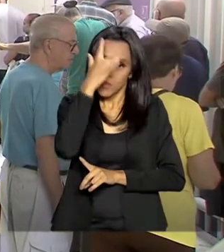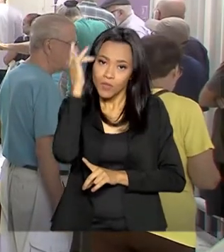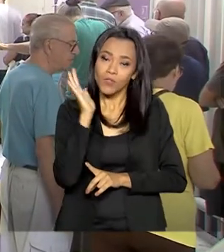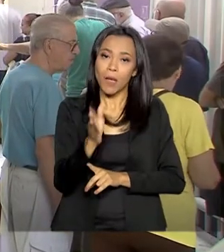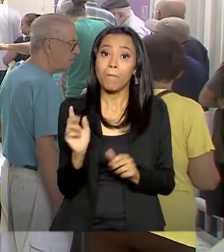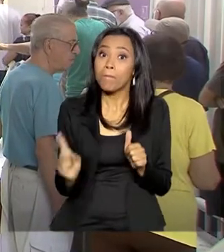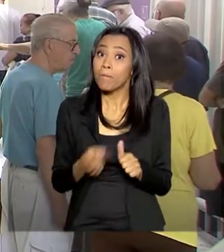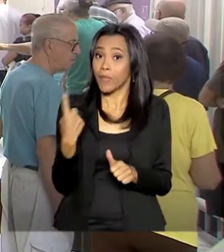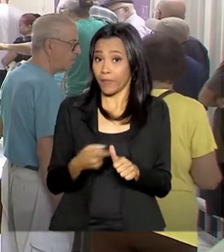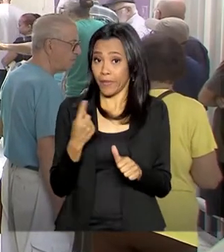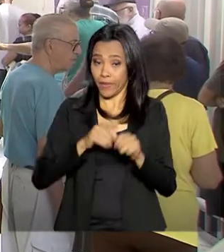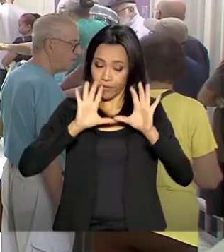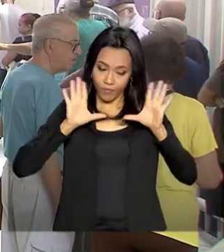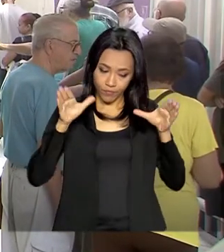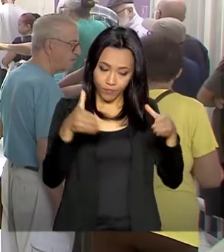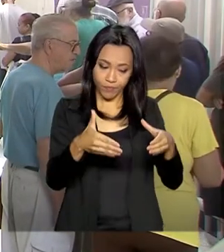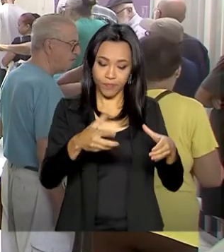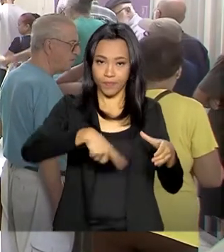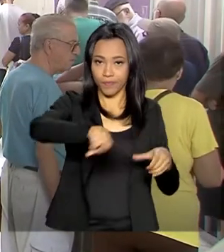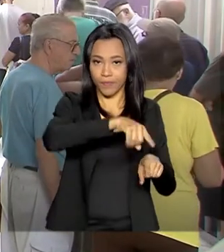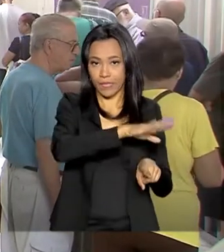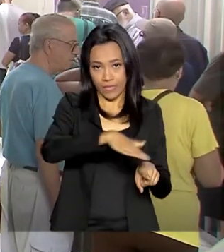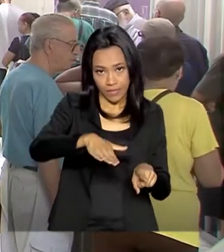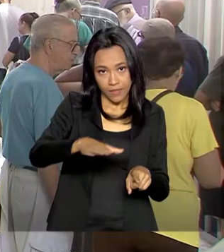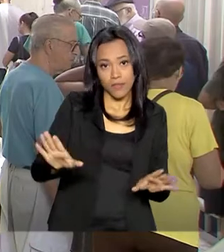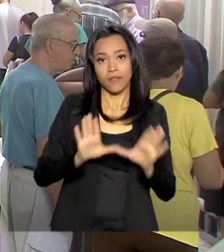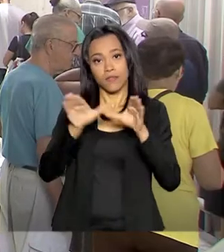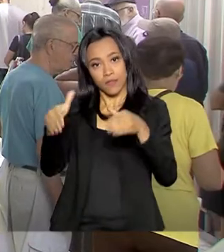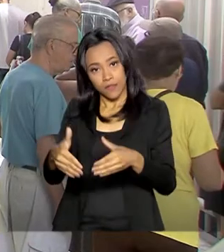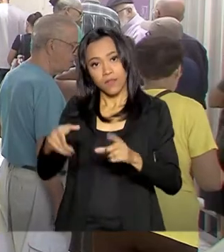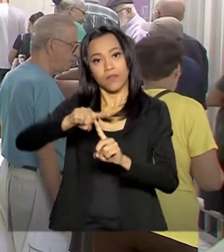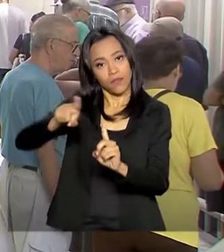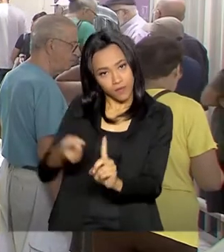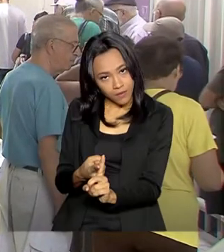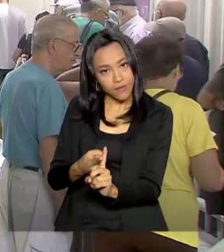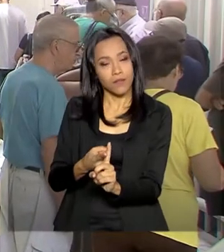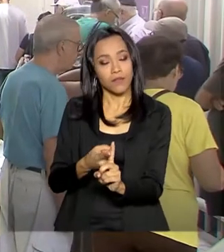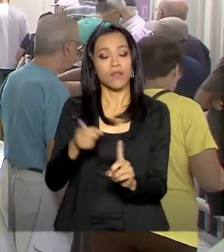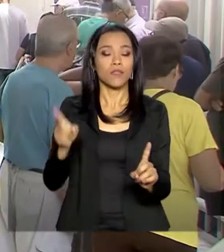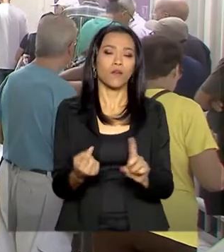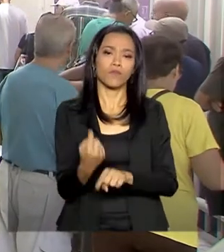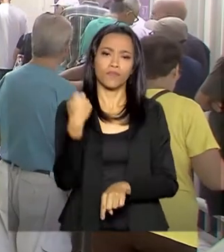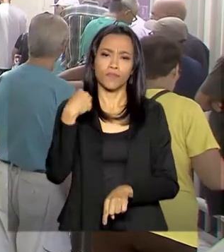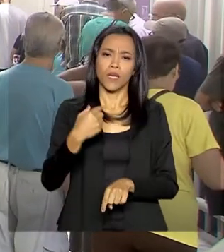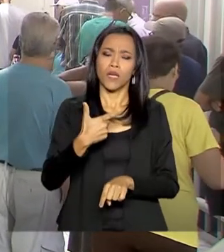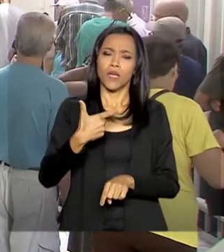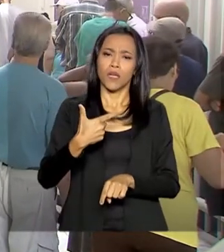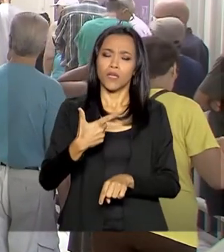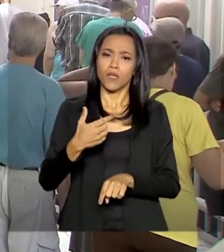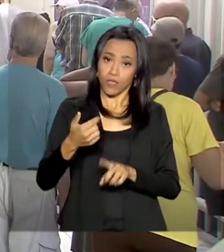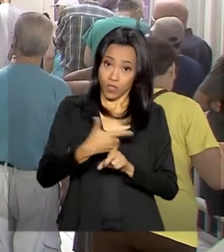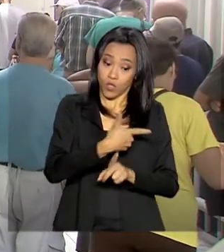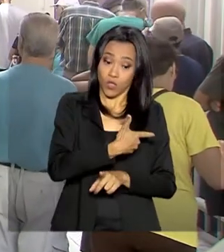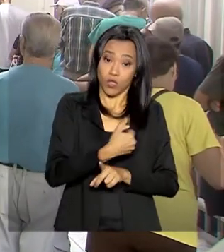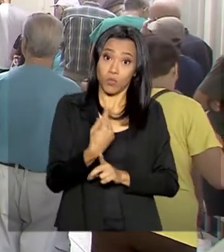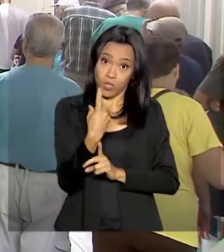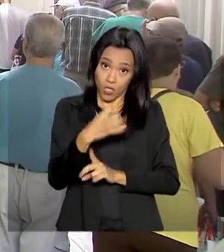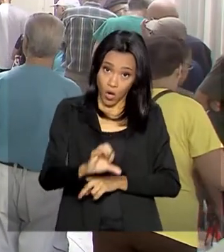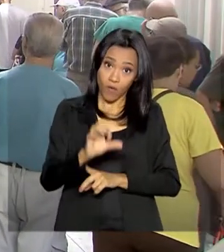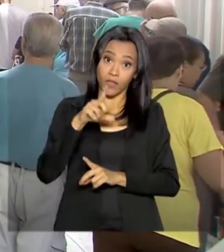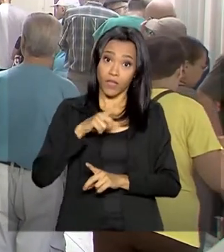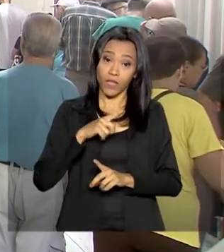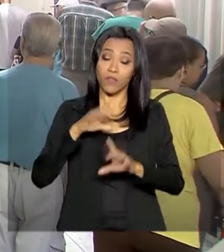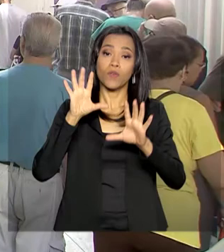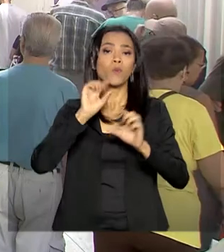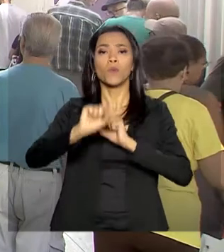a crianças e também a gestantes. A vacina produzida em 2019 teve uma mudança de 2 em 3 cepas que